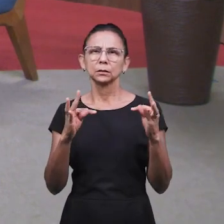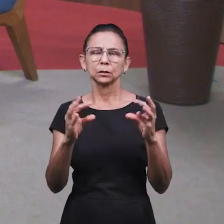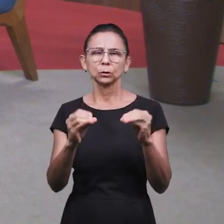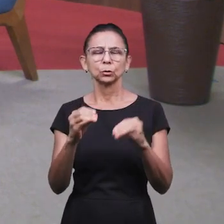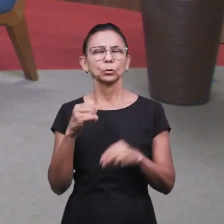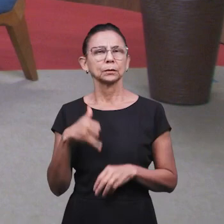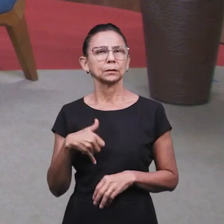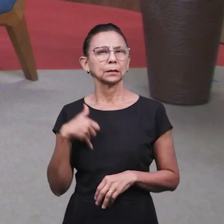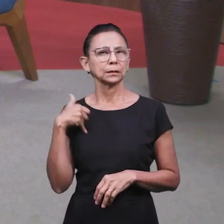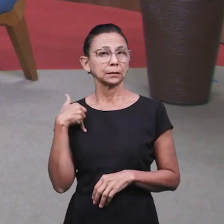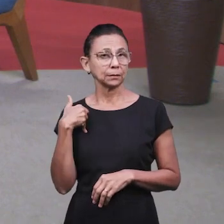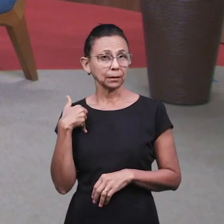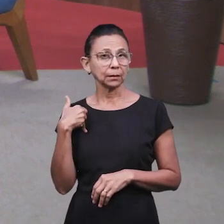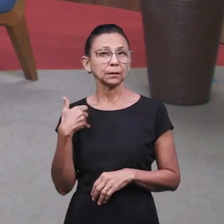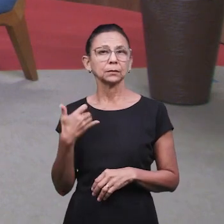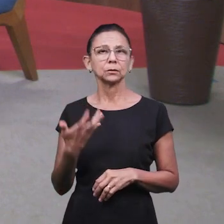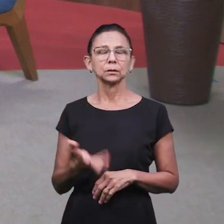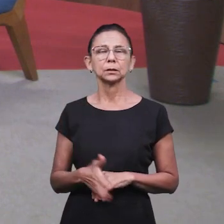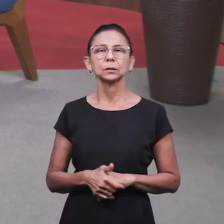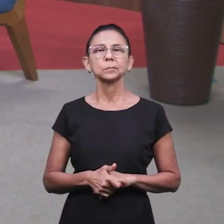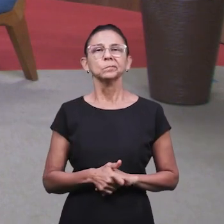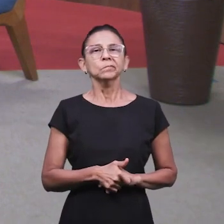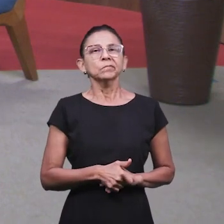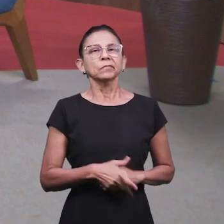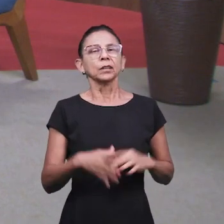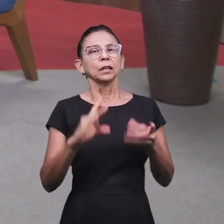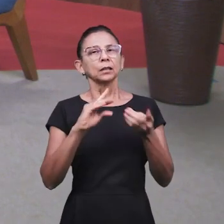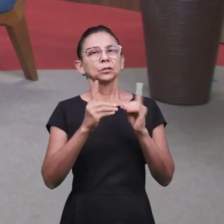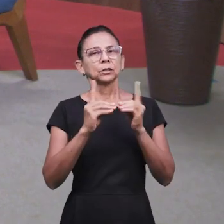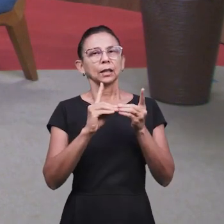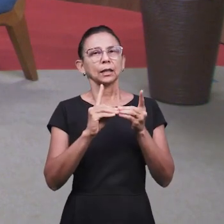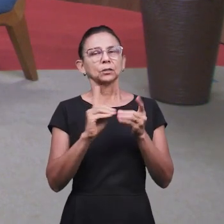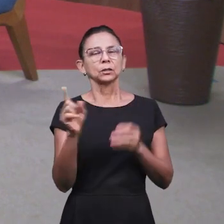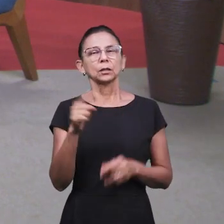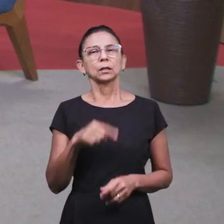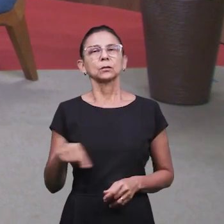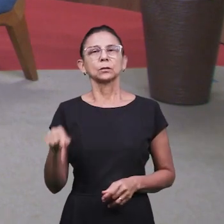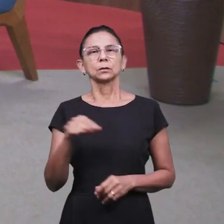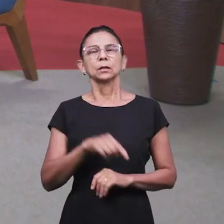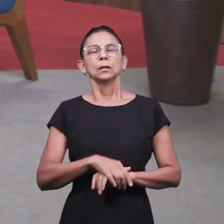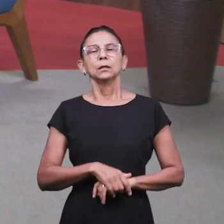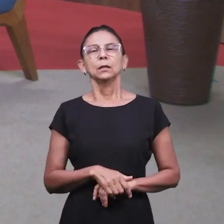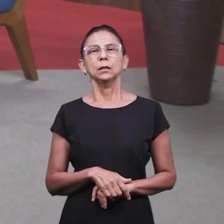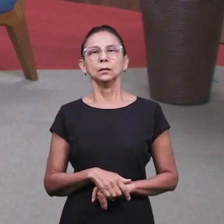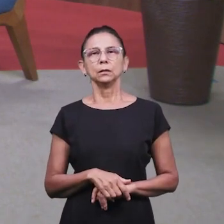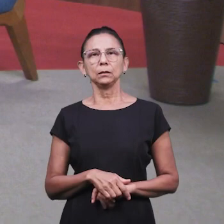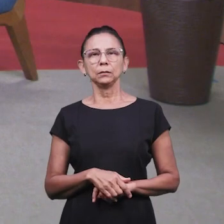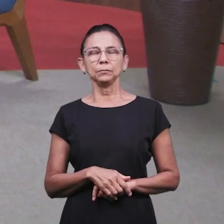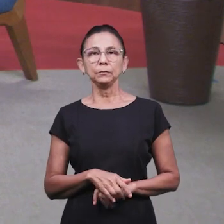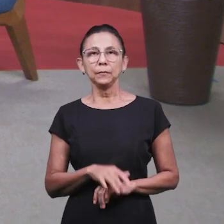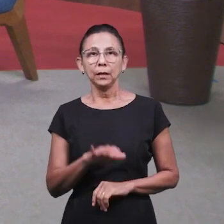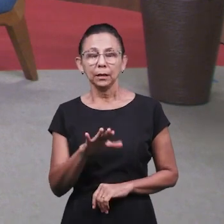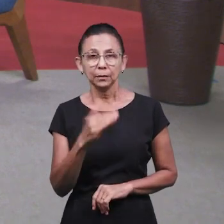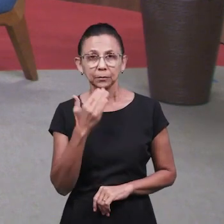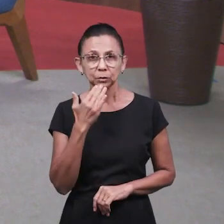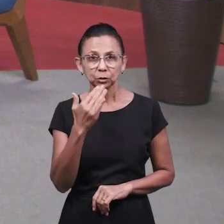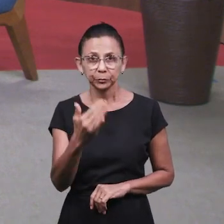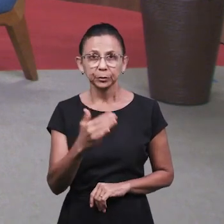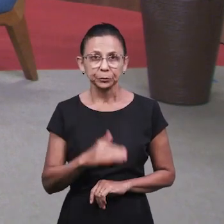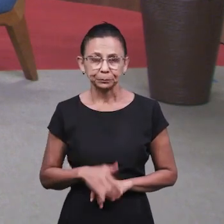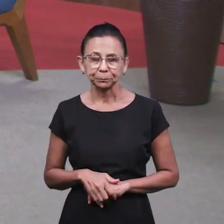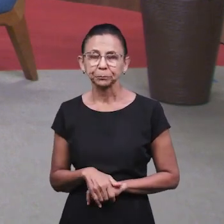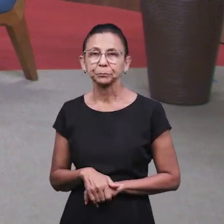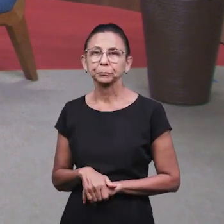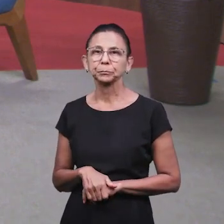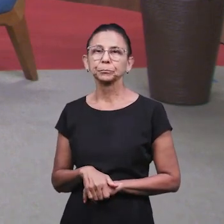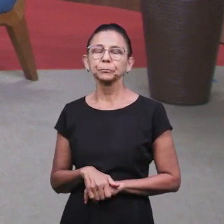as idades. Aquilo que nós falamos, a linguagem que utilizamos é direcionada a todas as idades. Mas eu quero te pedir uma coisa já agora